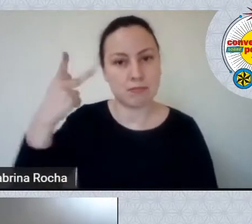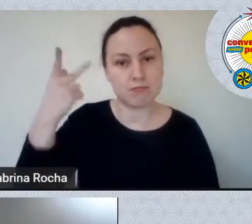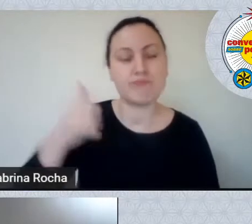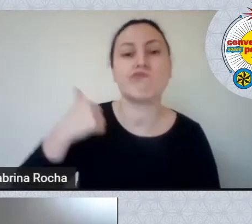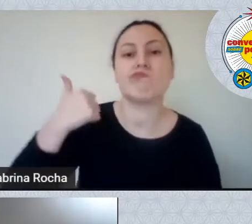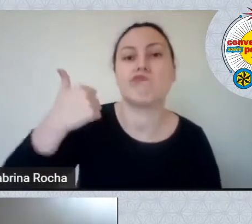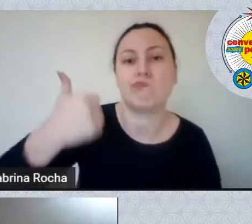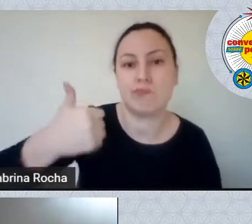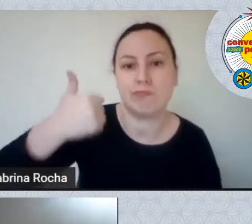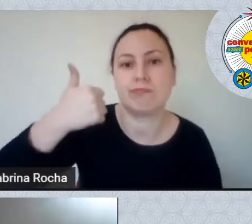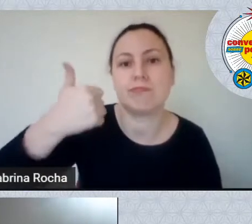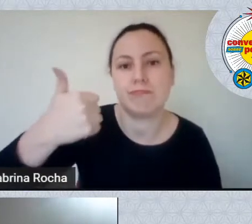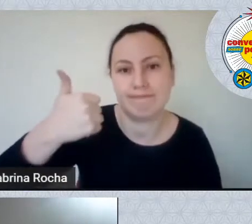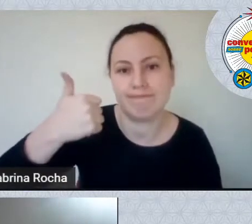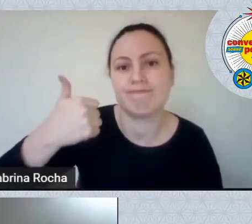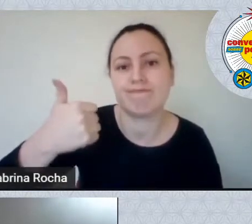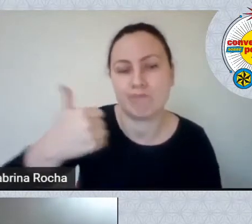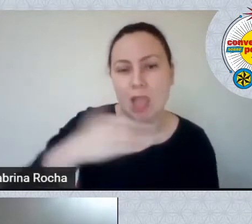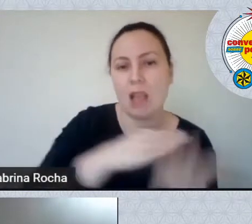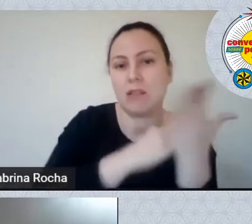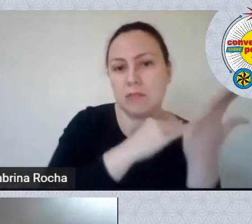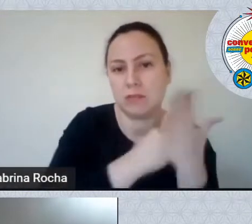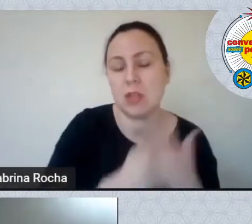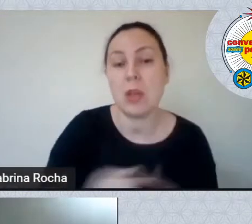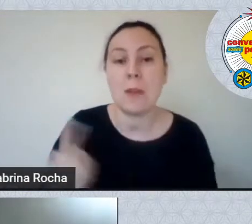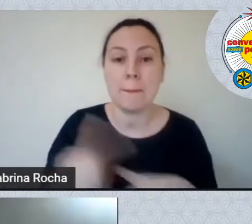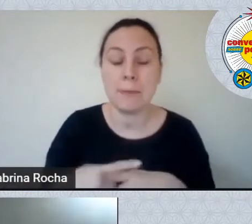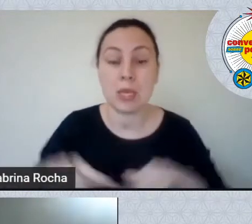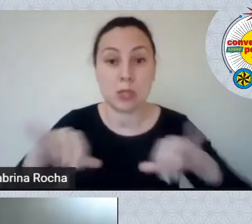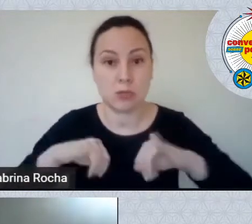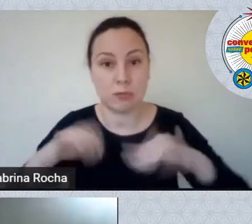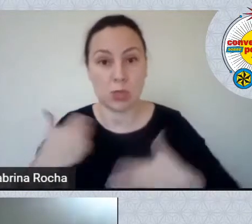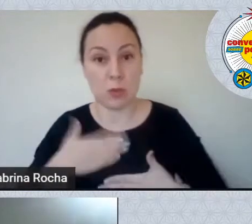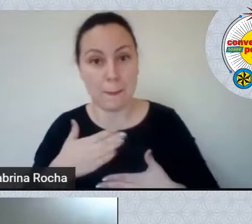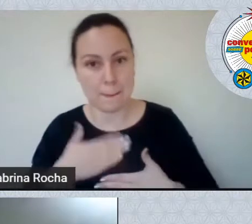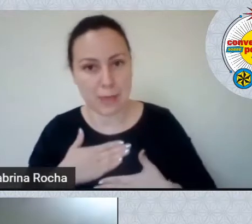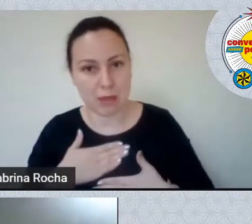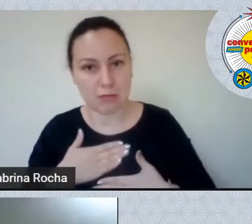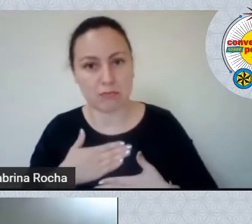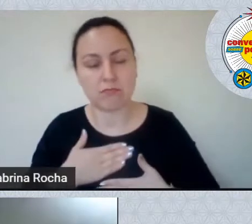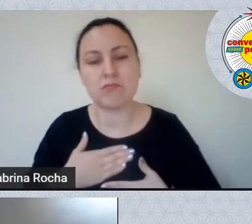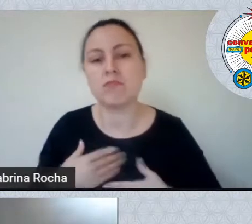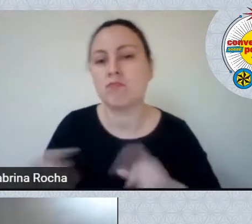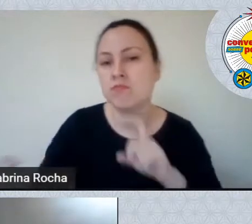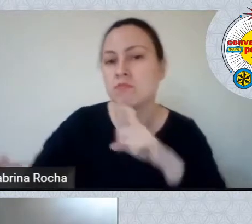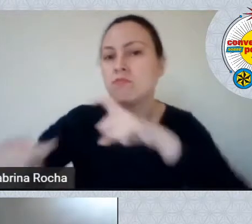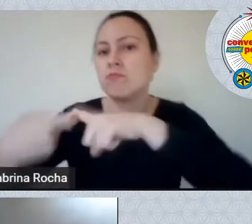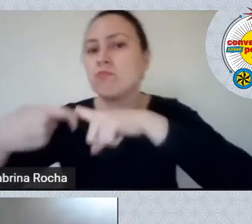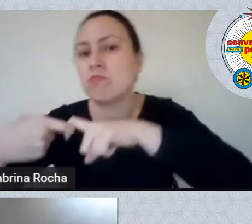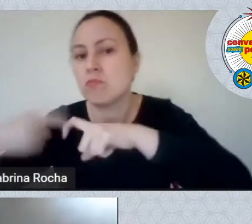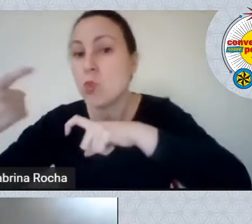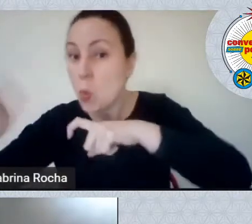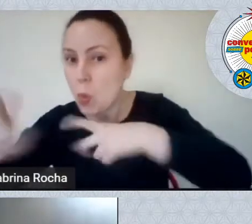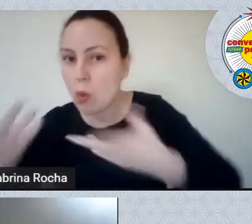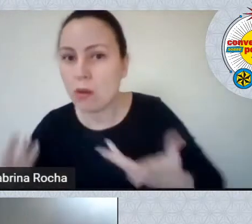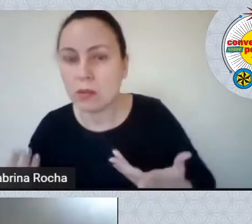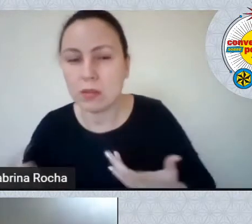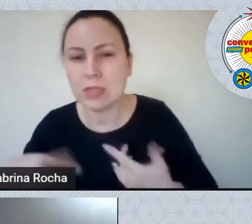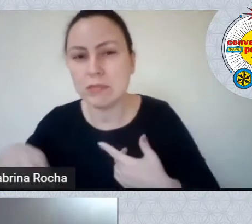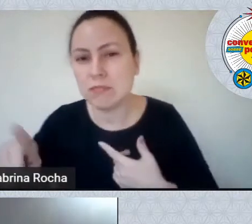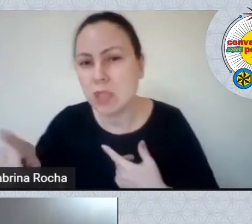teu sofrimento se articule com o do outro, que a tua narrativa de sofrimento se enganche na do outro. Isso cria efeitos